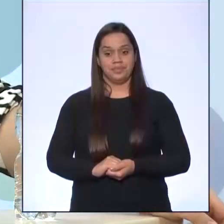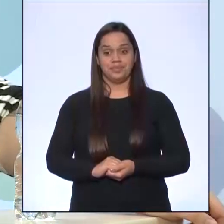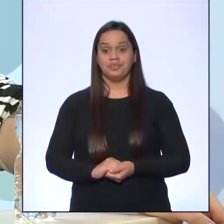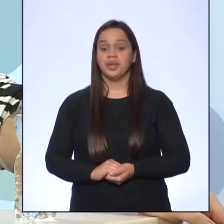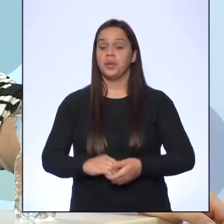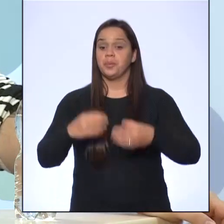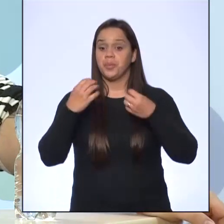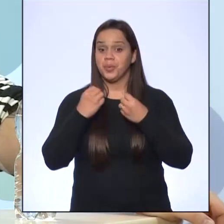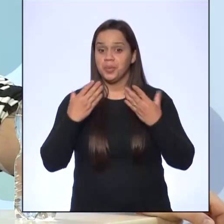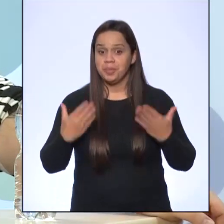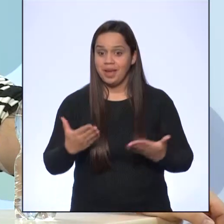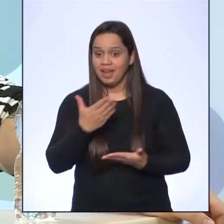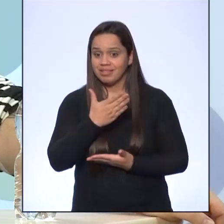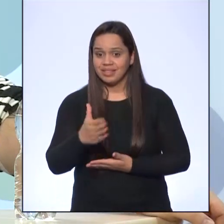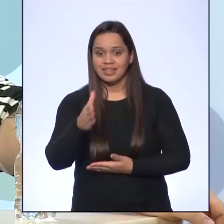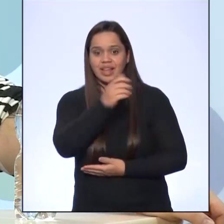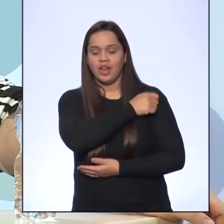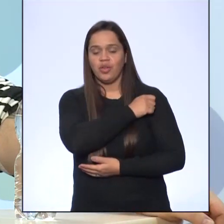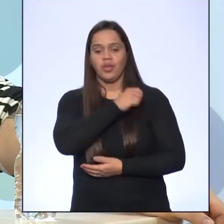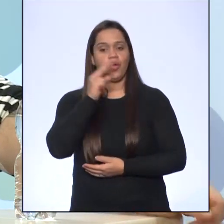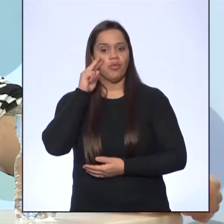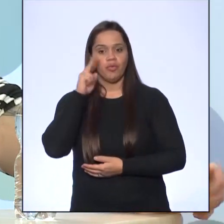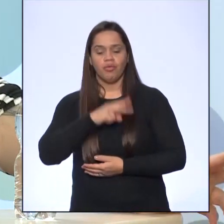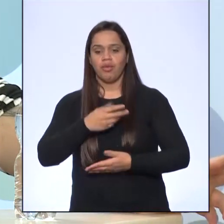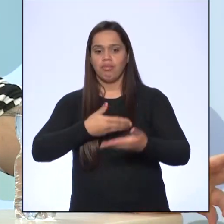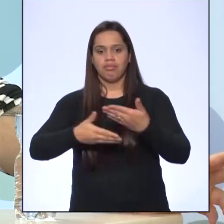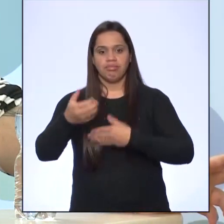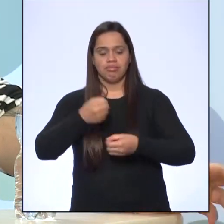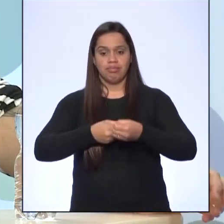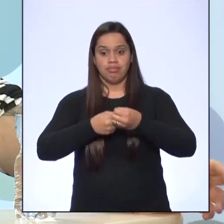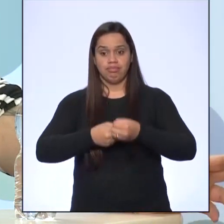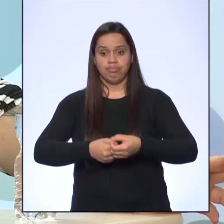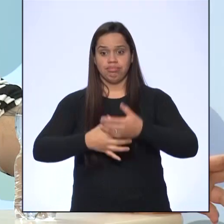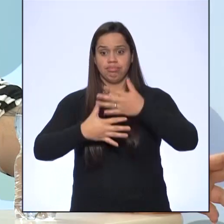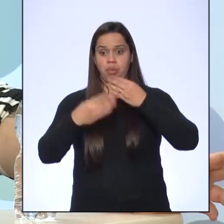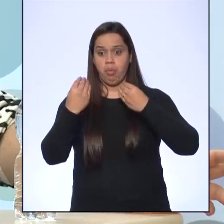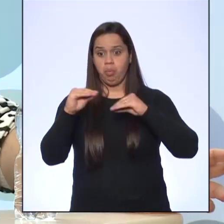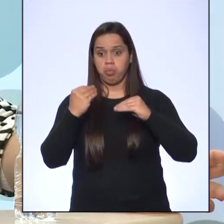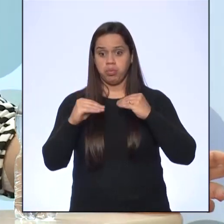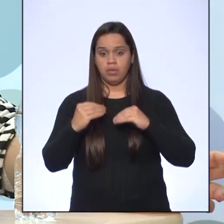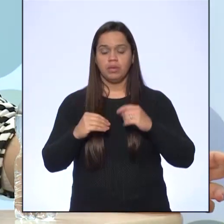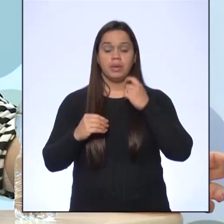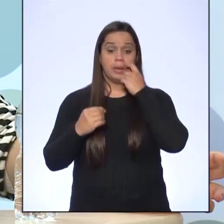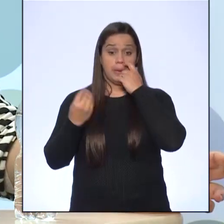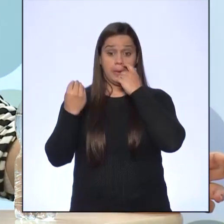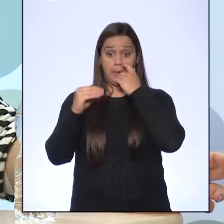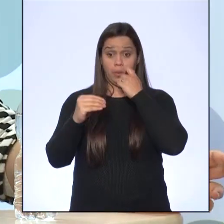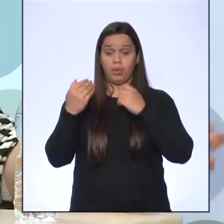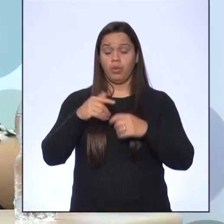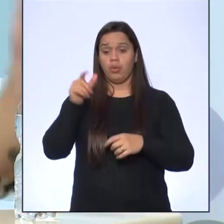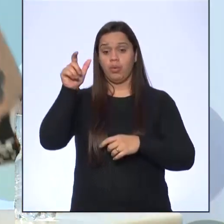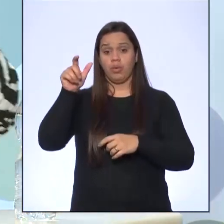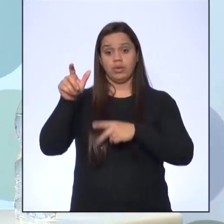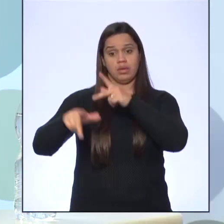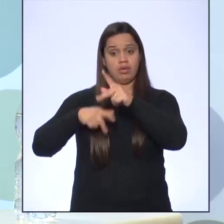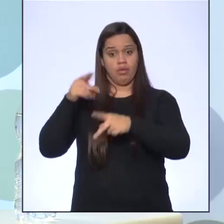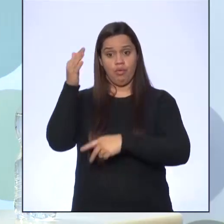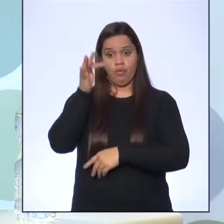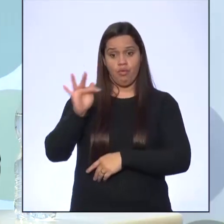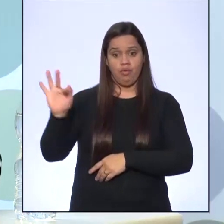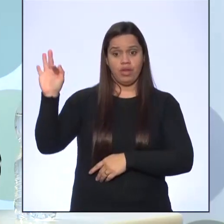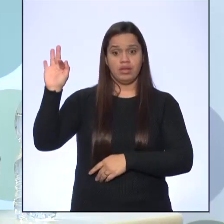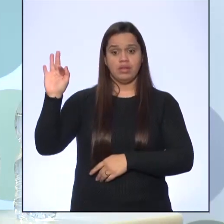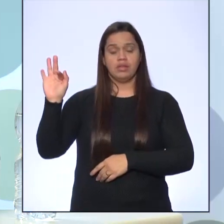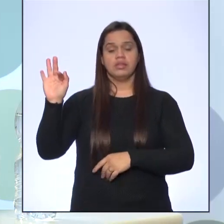Bem, pessoal, vi aqui várias interações pelo chat, muita gente colocando que os franceses, né, voltando ali para a pergunta, para a